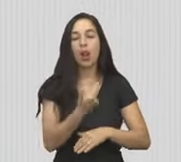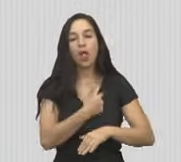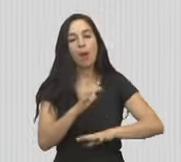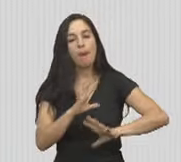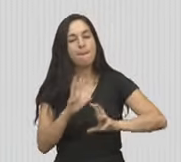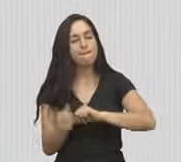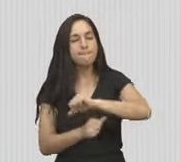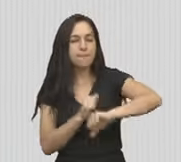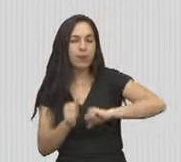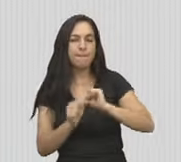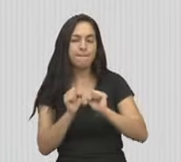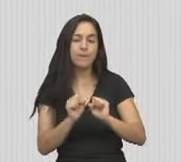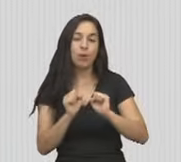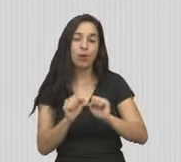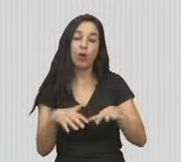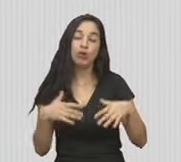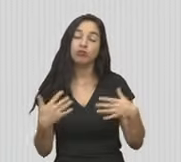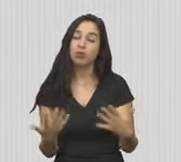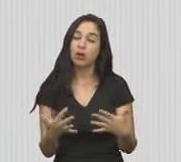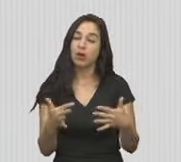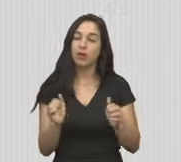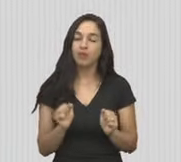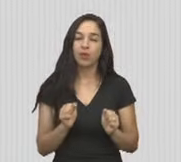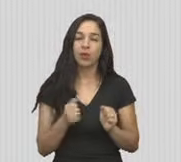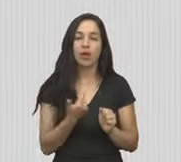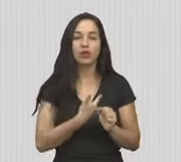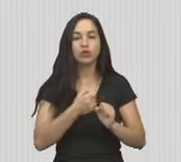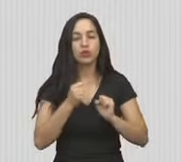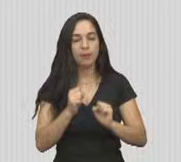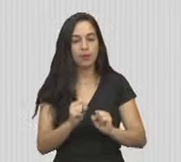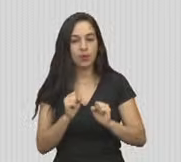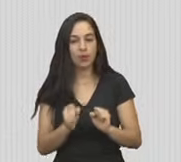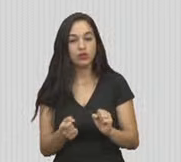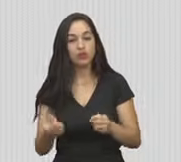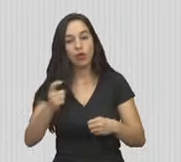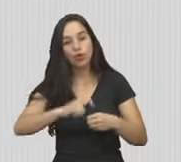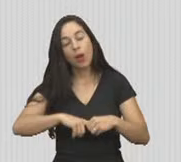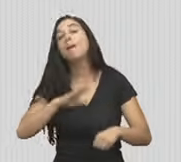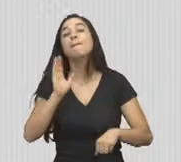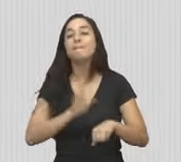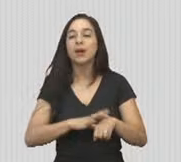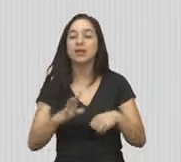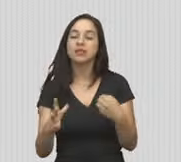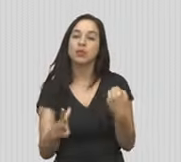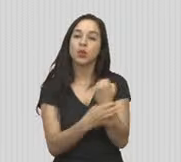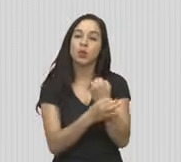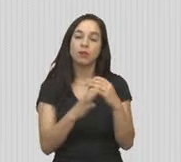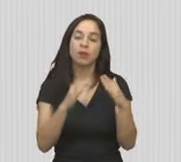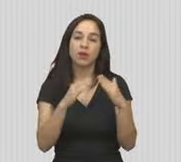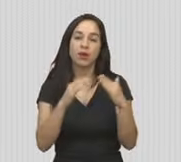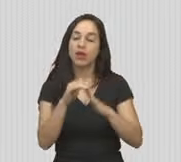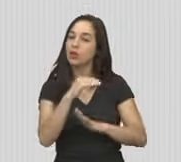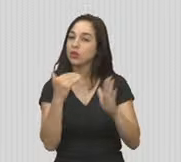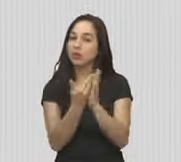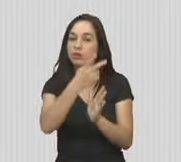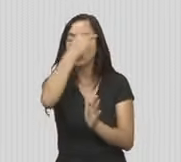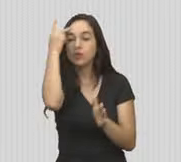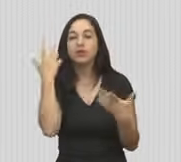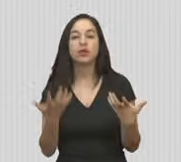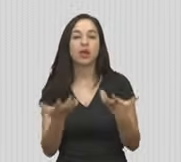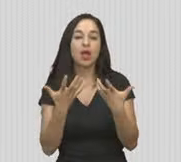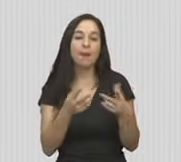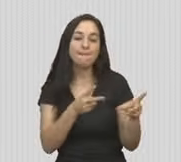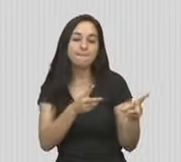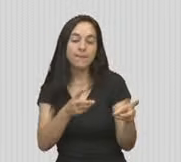vida para, no final das contas, a gente poder voltar mais seguro para casa, que é o que todo mundo quer, a percepção